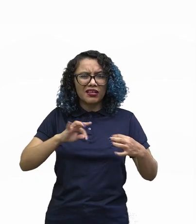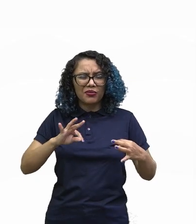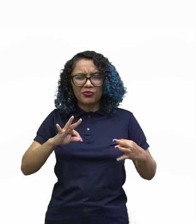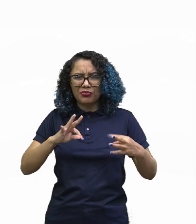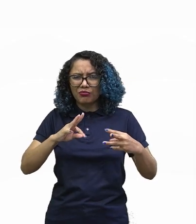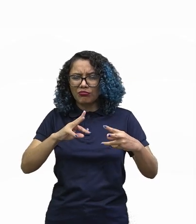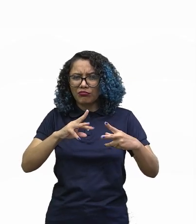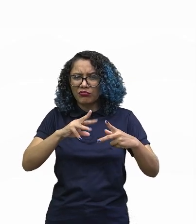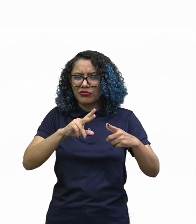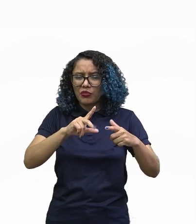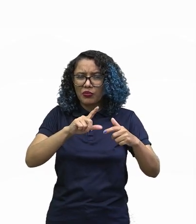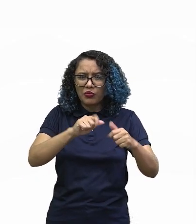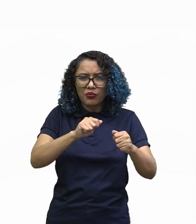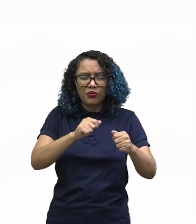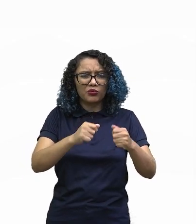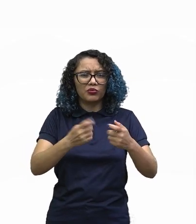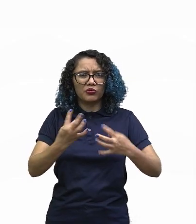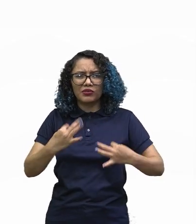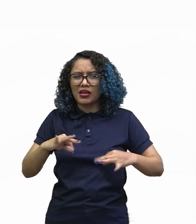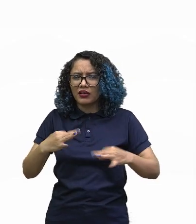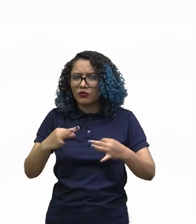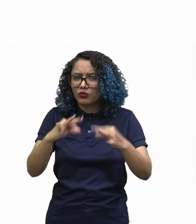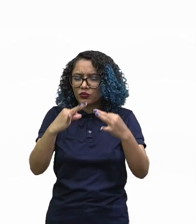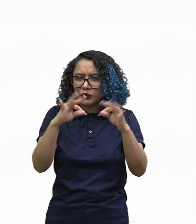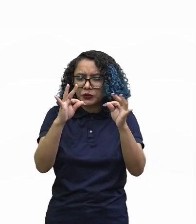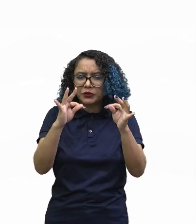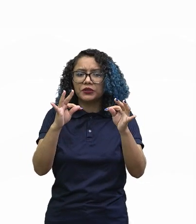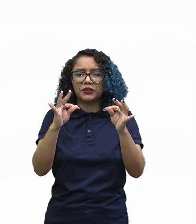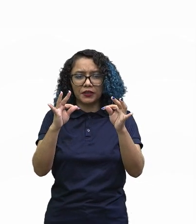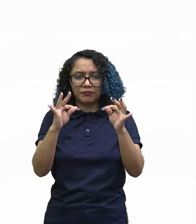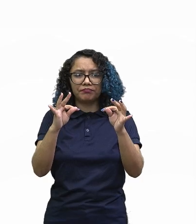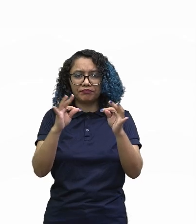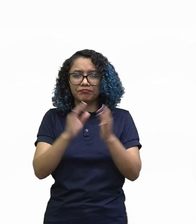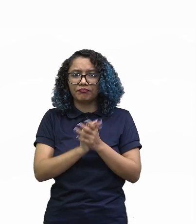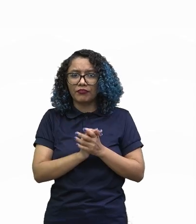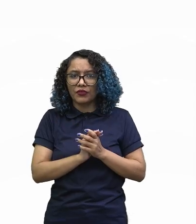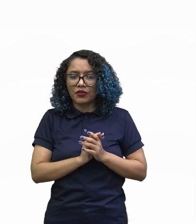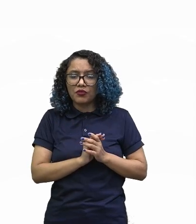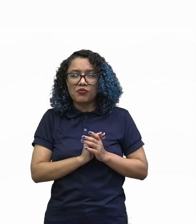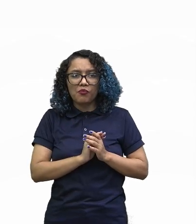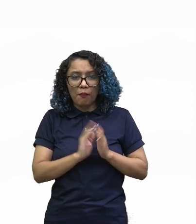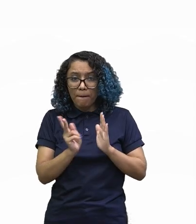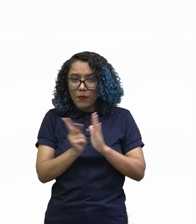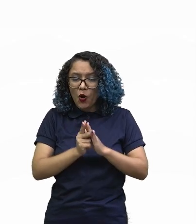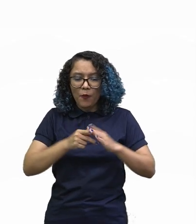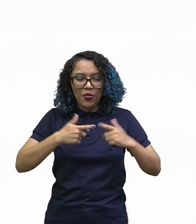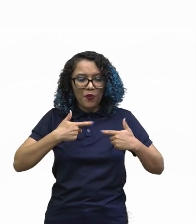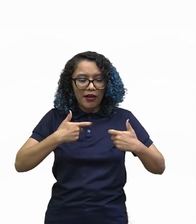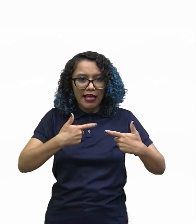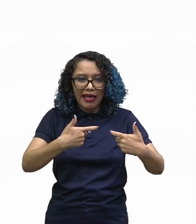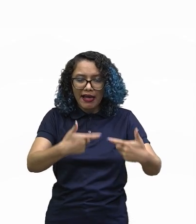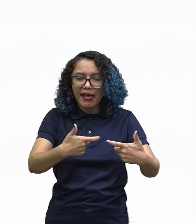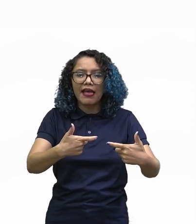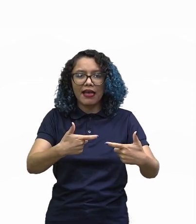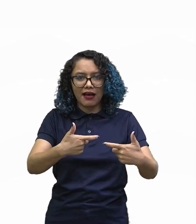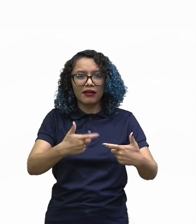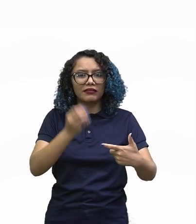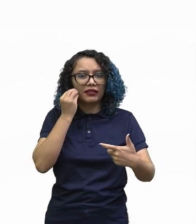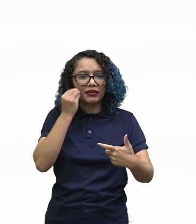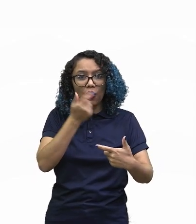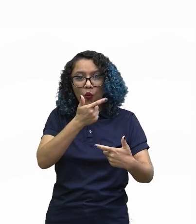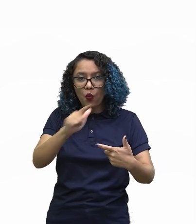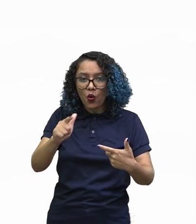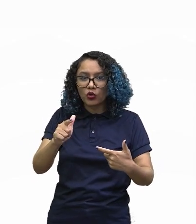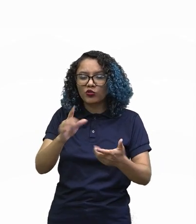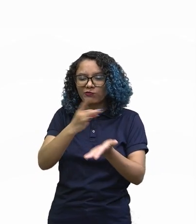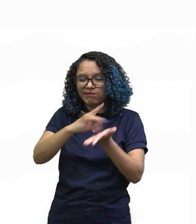existia, né, de tecnologia voltada para o meio bélico para derrotar o seu inimigo, com